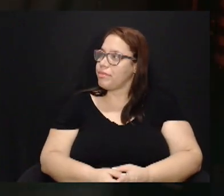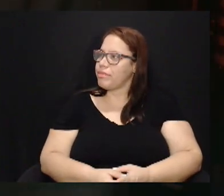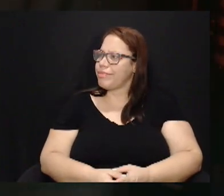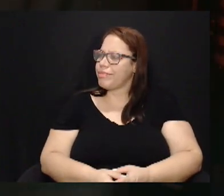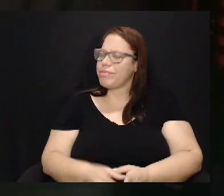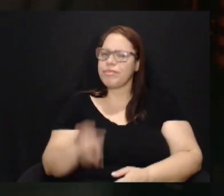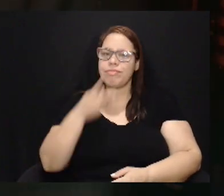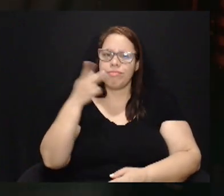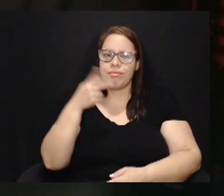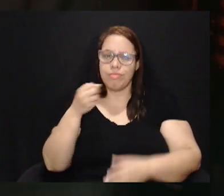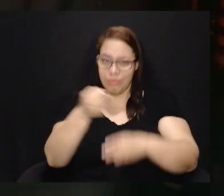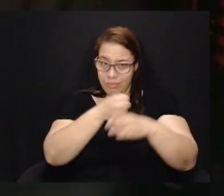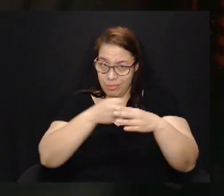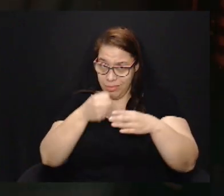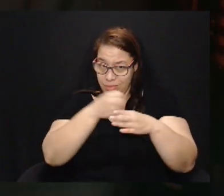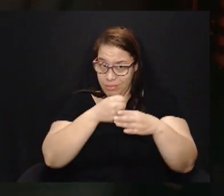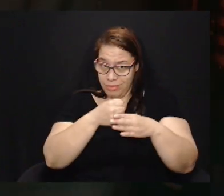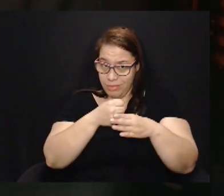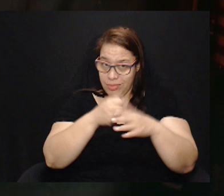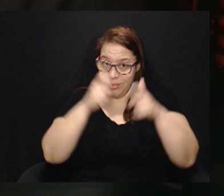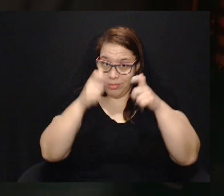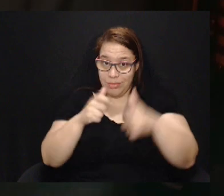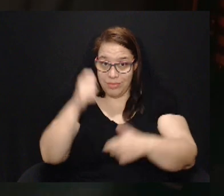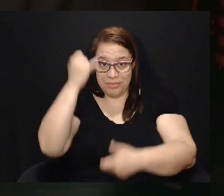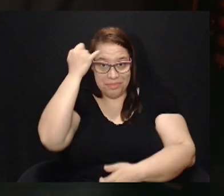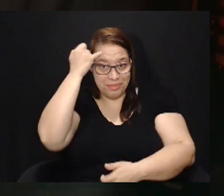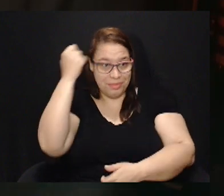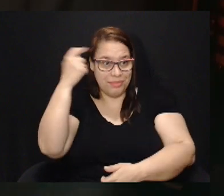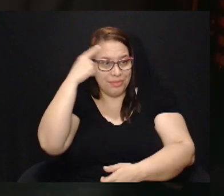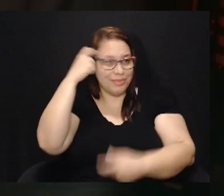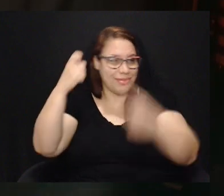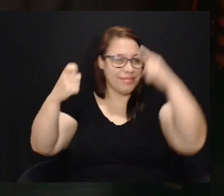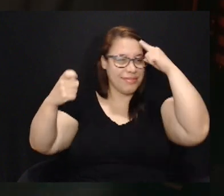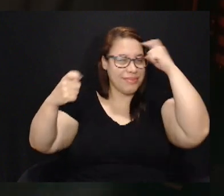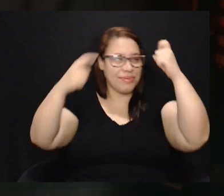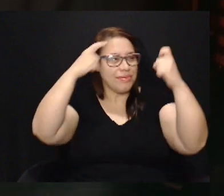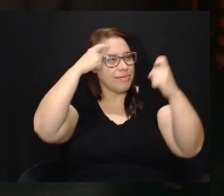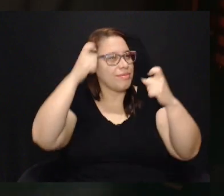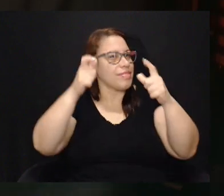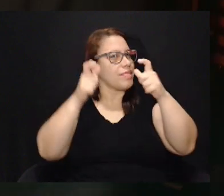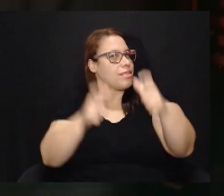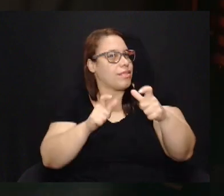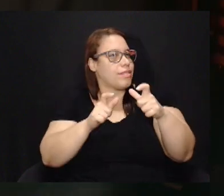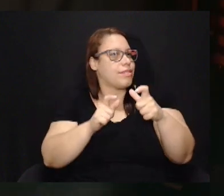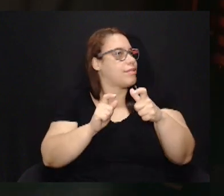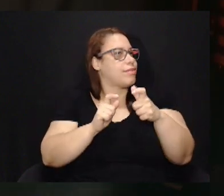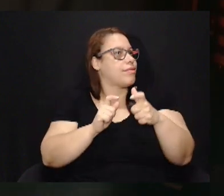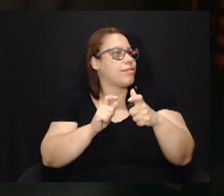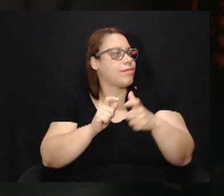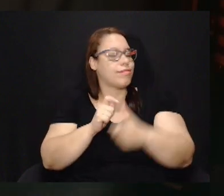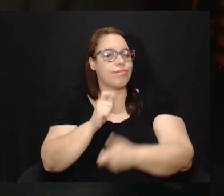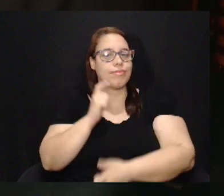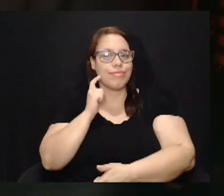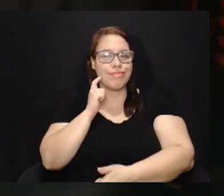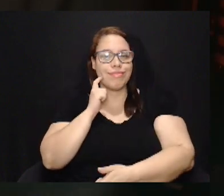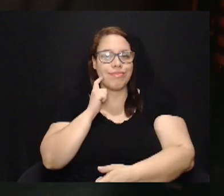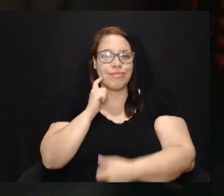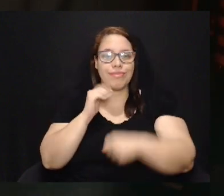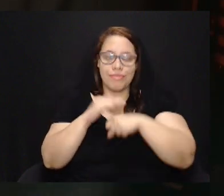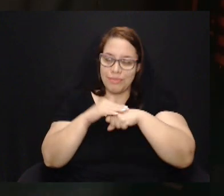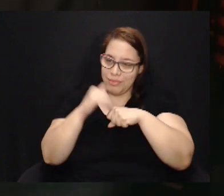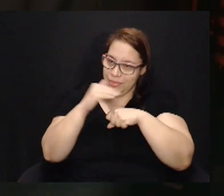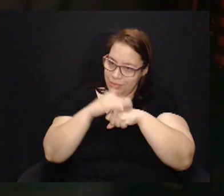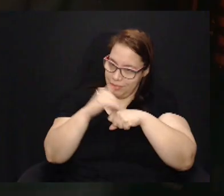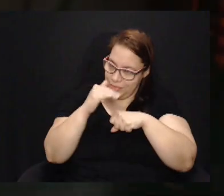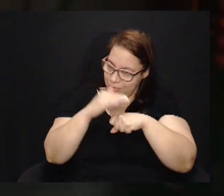cozinha, cozinha é um lugar de criatividade, cozinha é um lugar de conforto, né? E